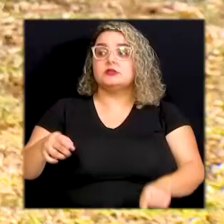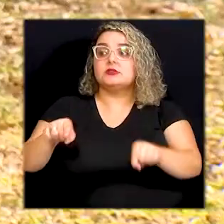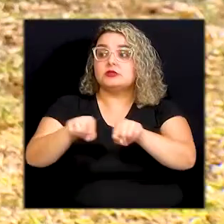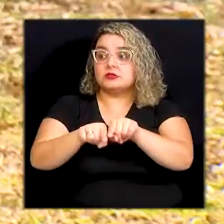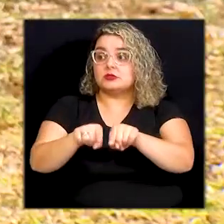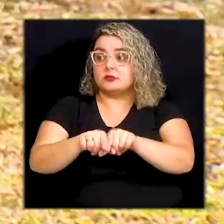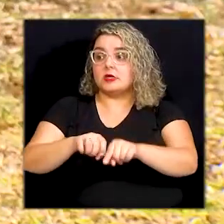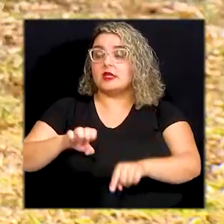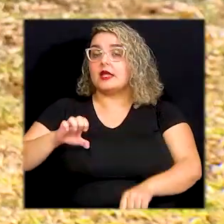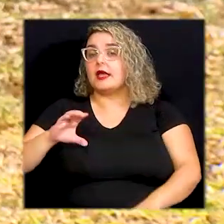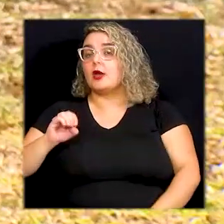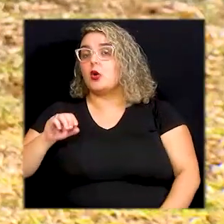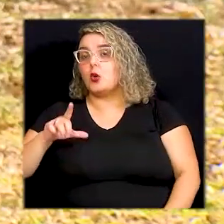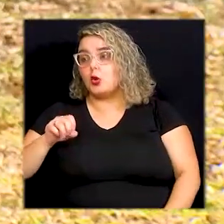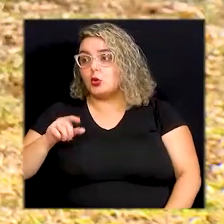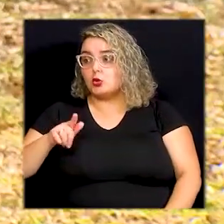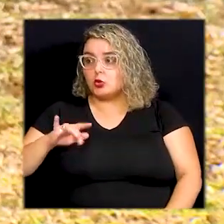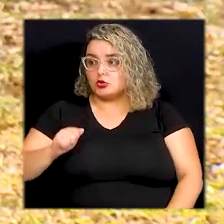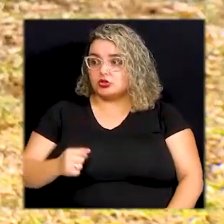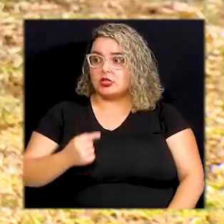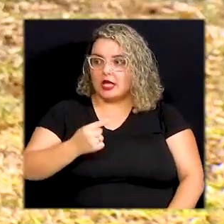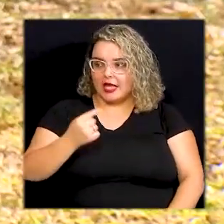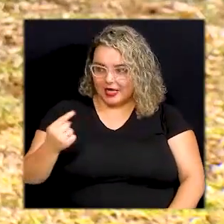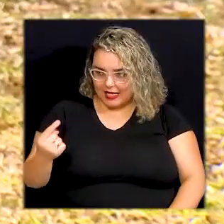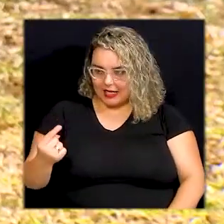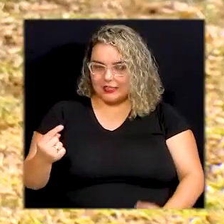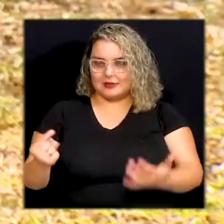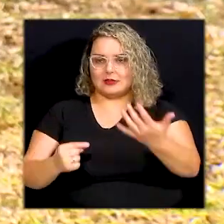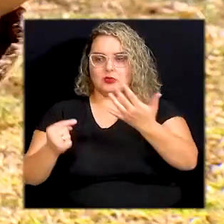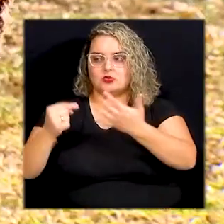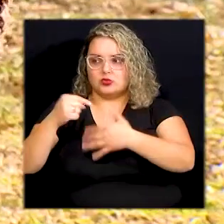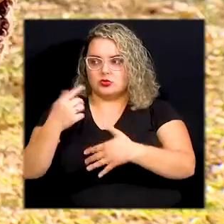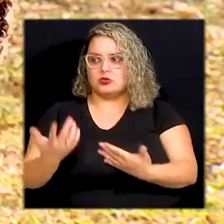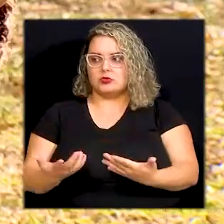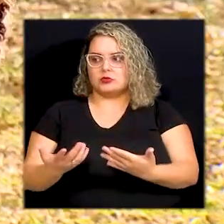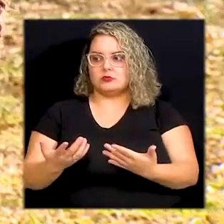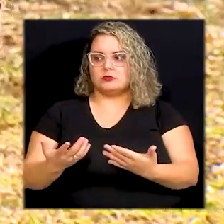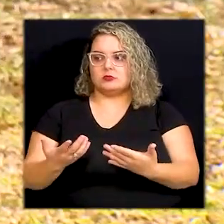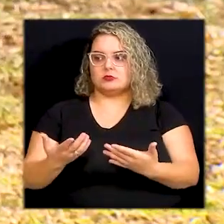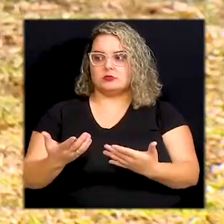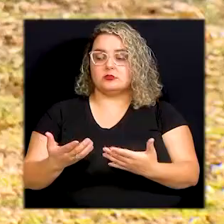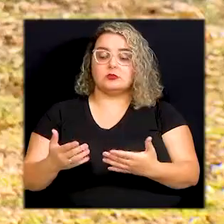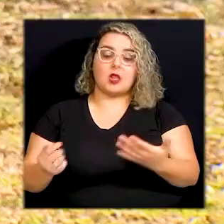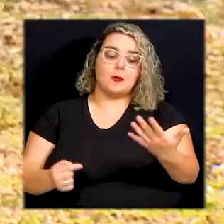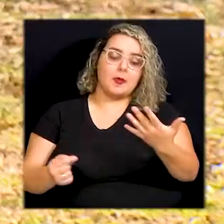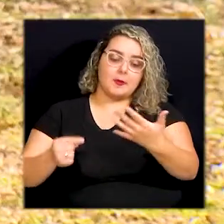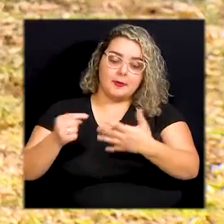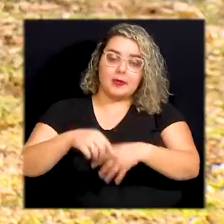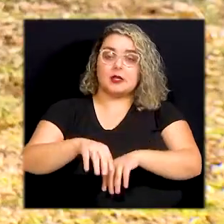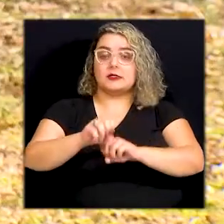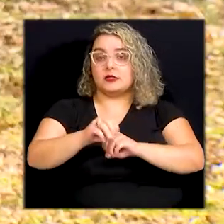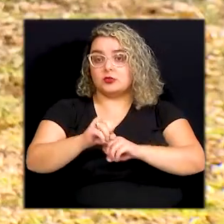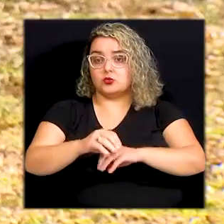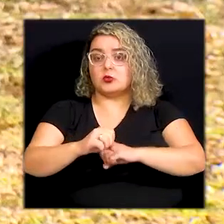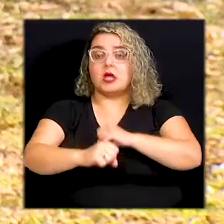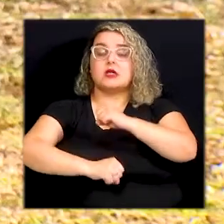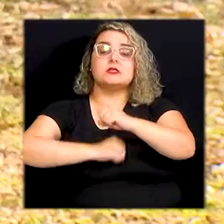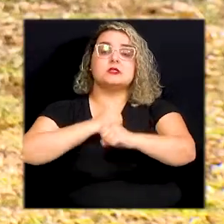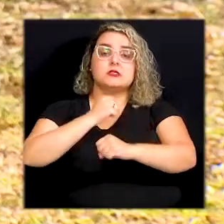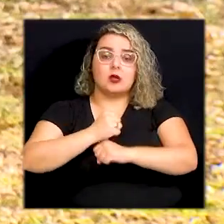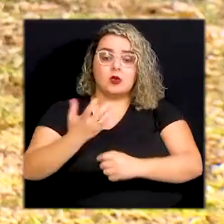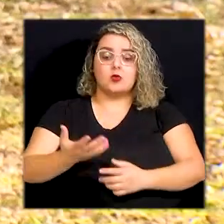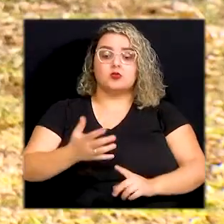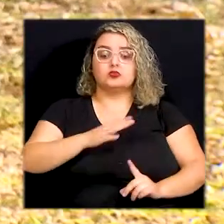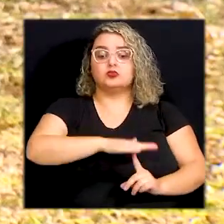seja também ecológica. Porque cada um desses itens vai entrar naquilo que é a educação